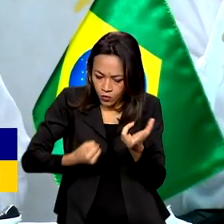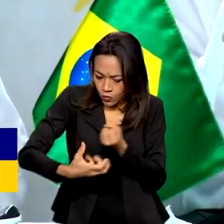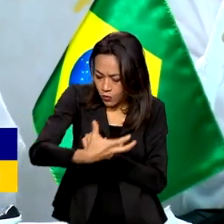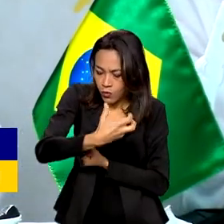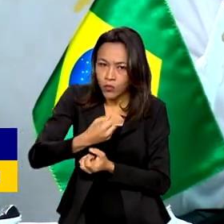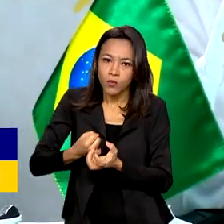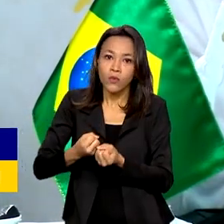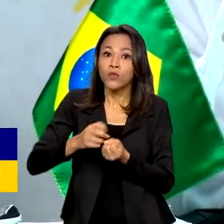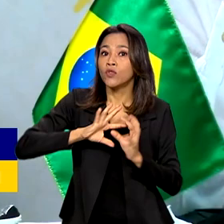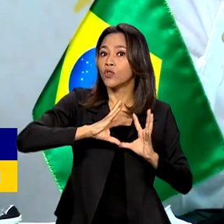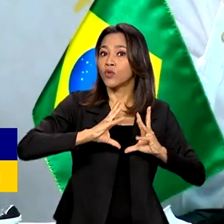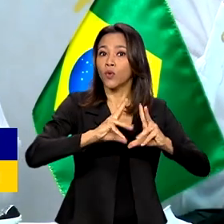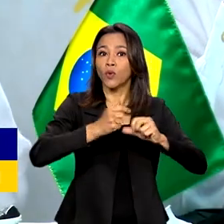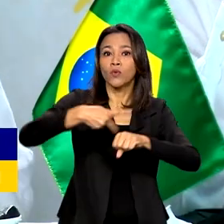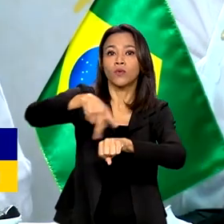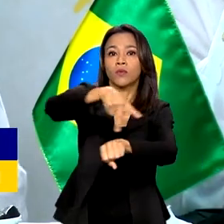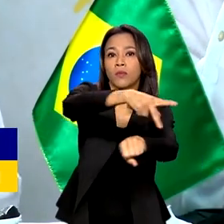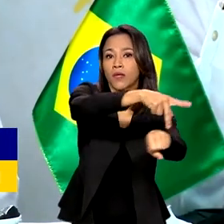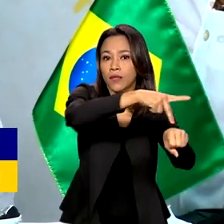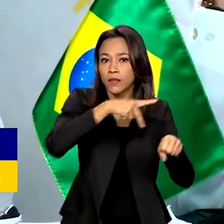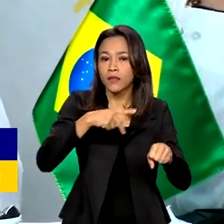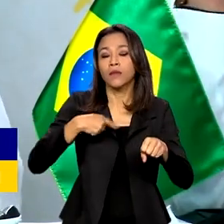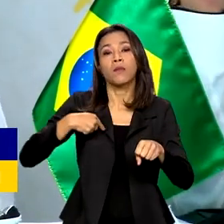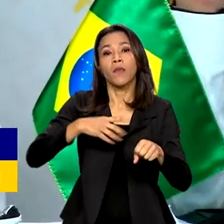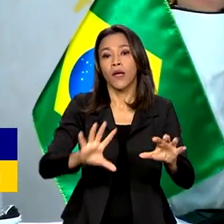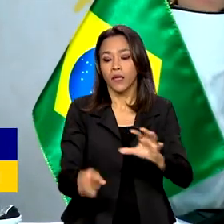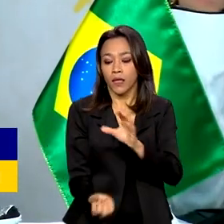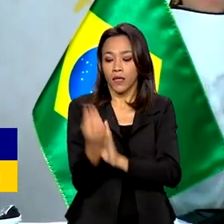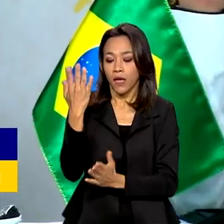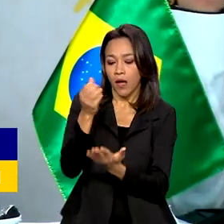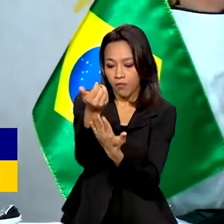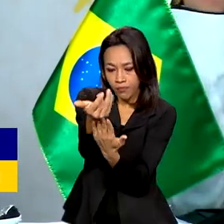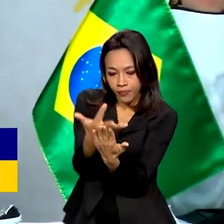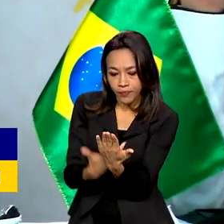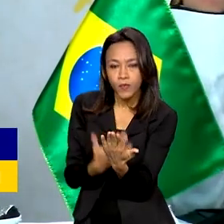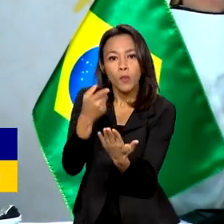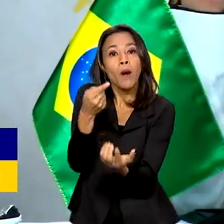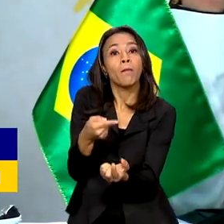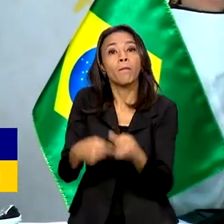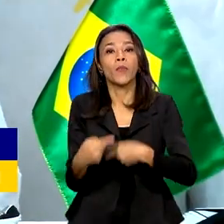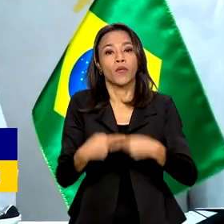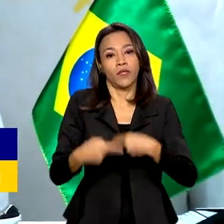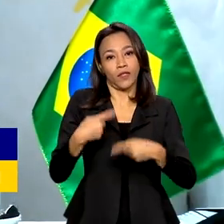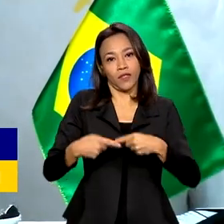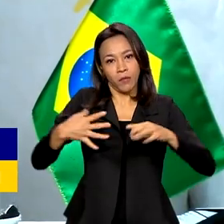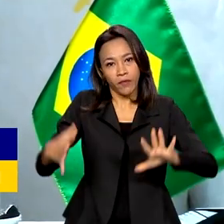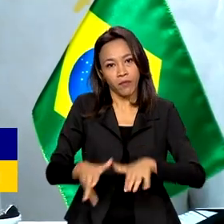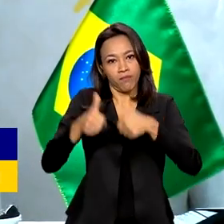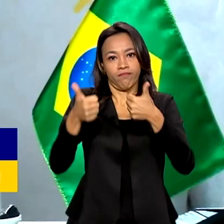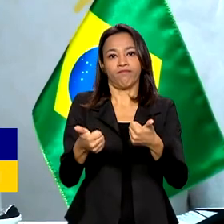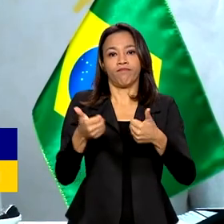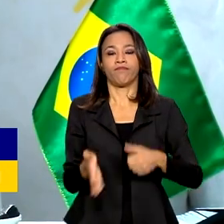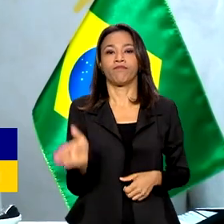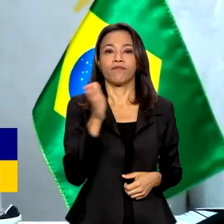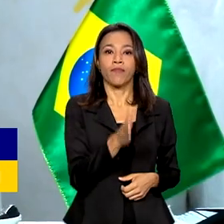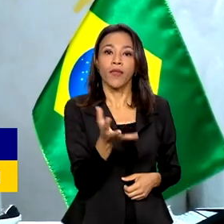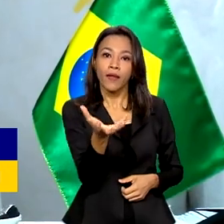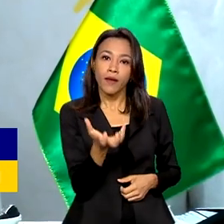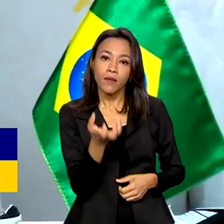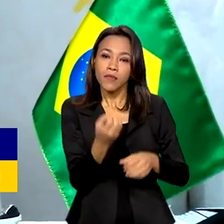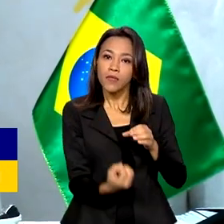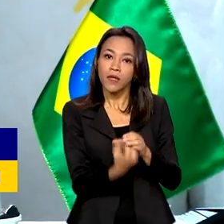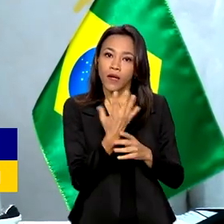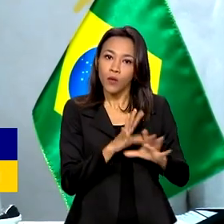os países para orientar as políticas públicas e torná-la mais eficaz. Queremos estabelecer um comitê